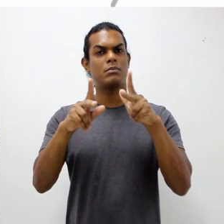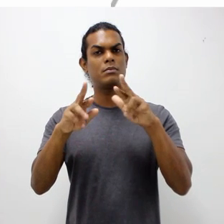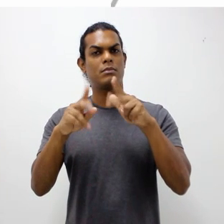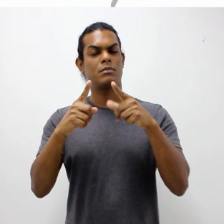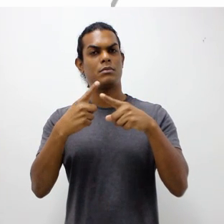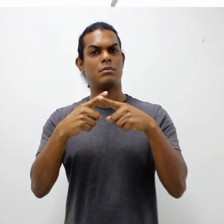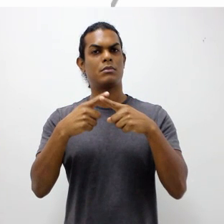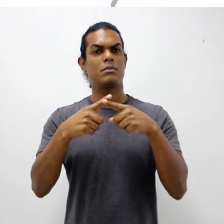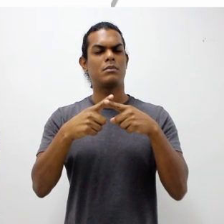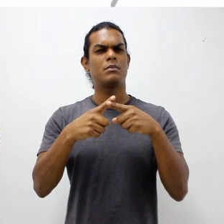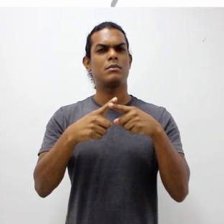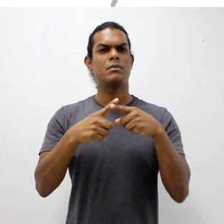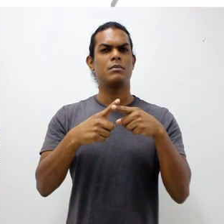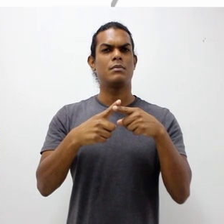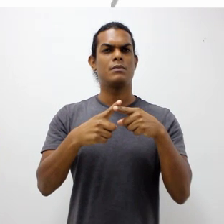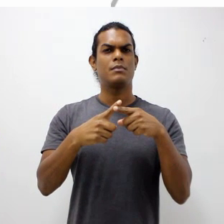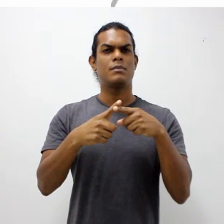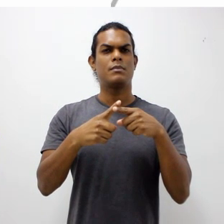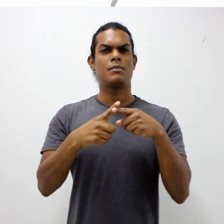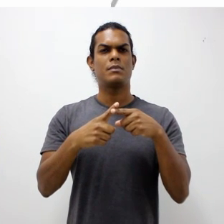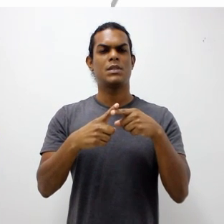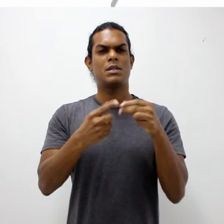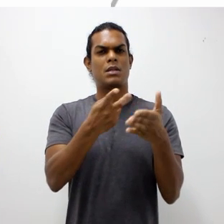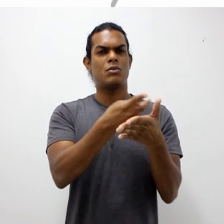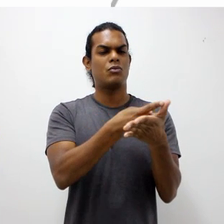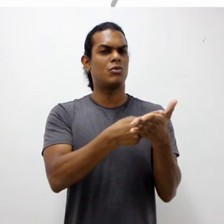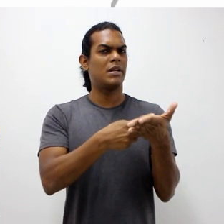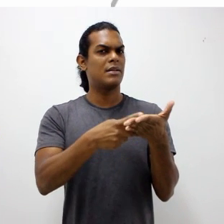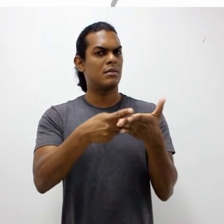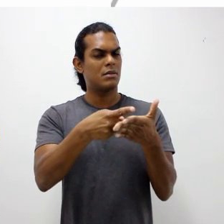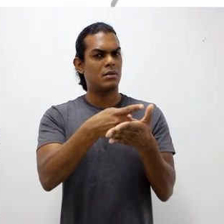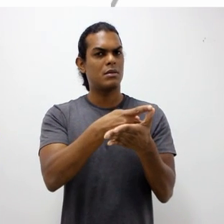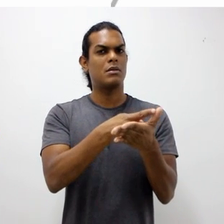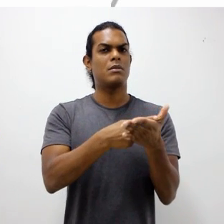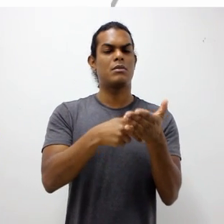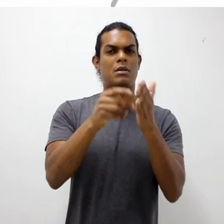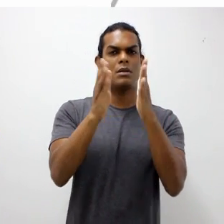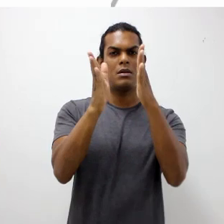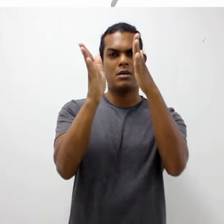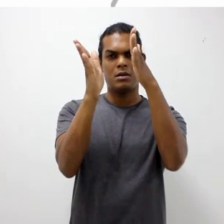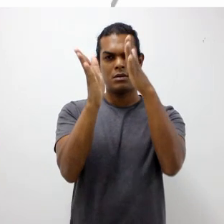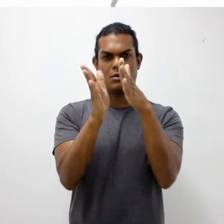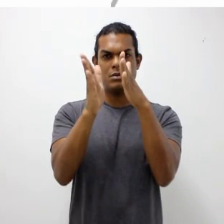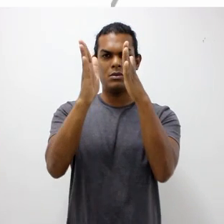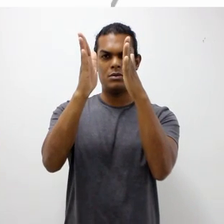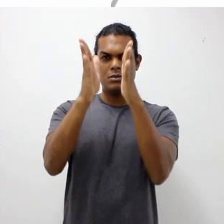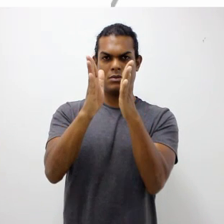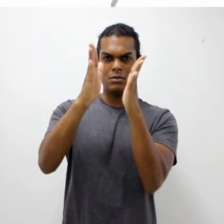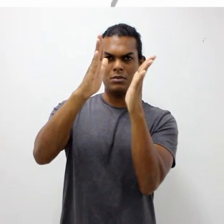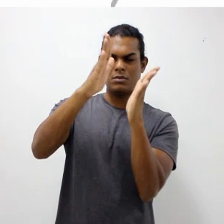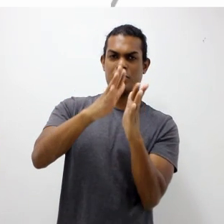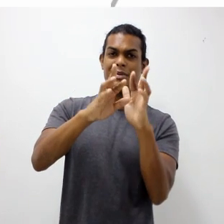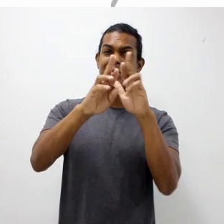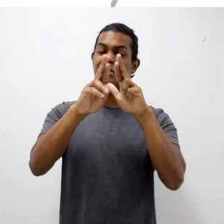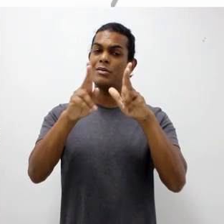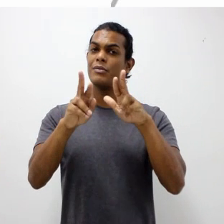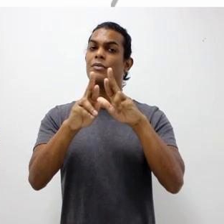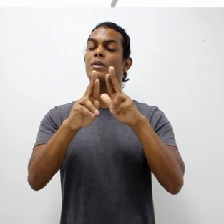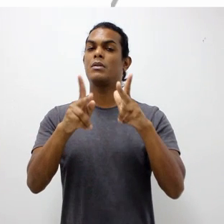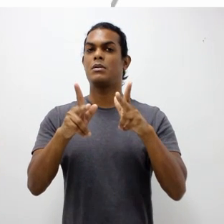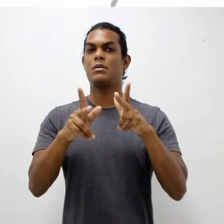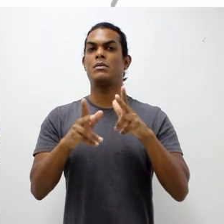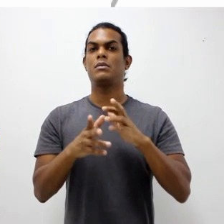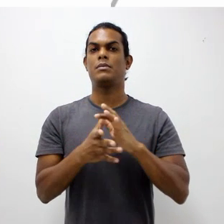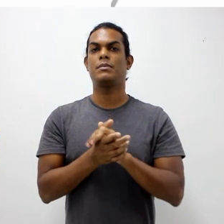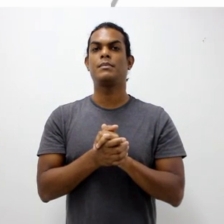cada face, em cada eixo, de largura, altura e profundidade, eu teria uma deformação de 0,816, que exatamente